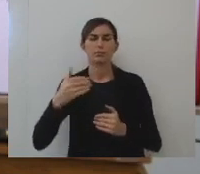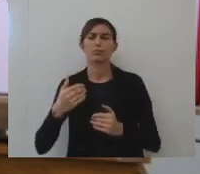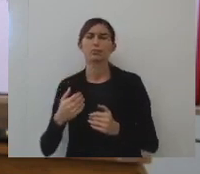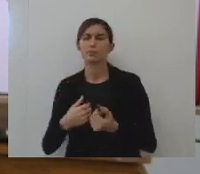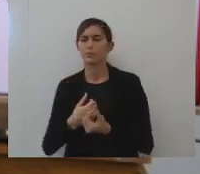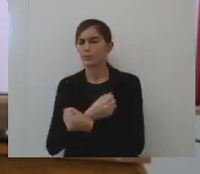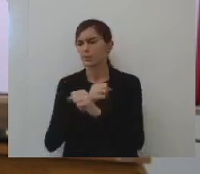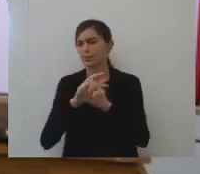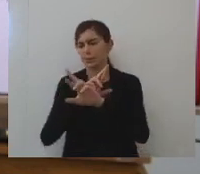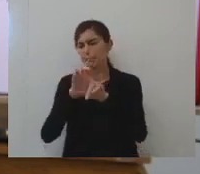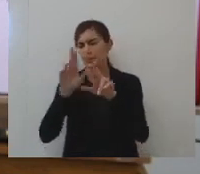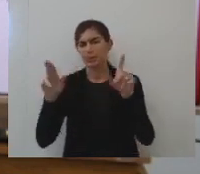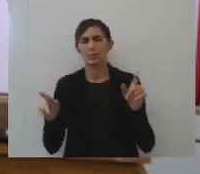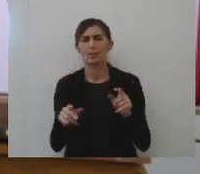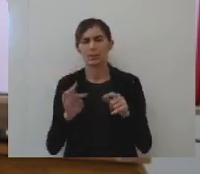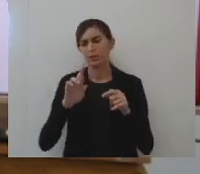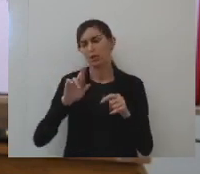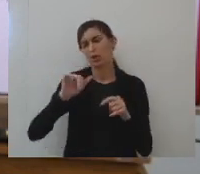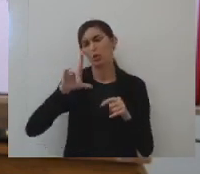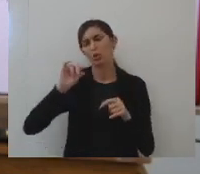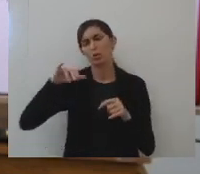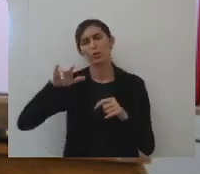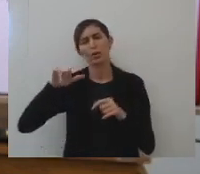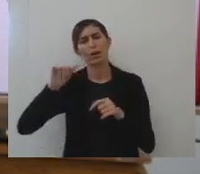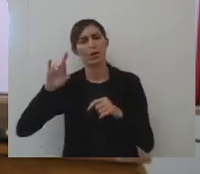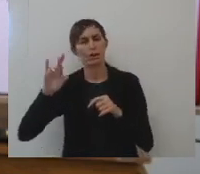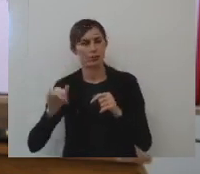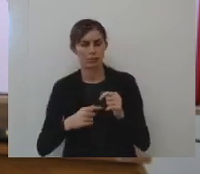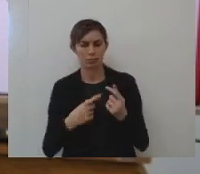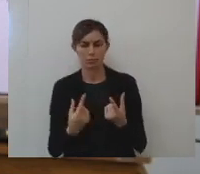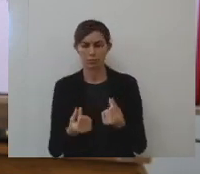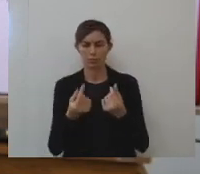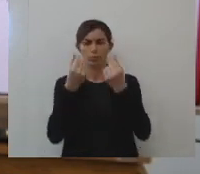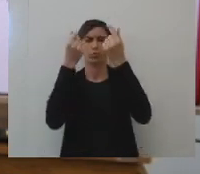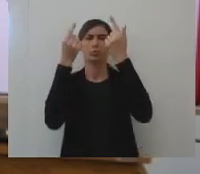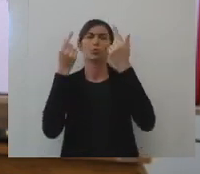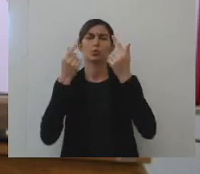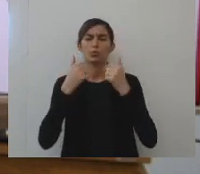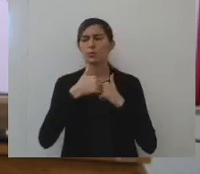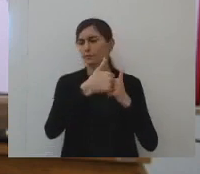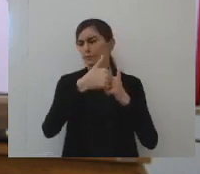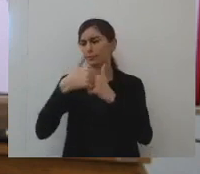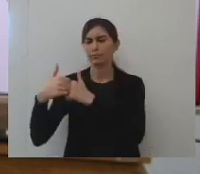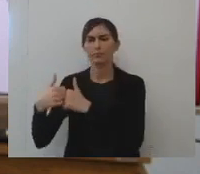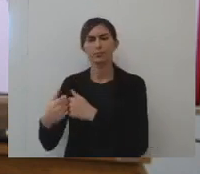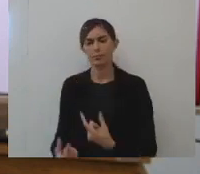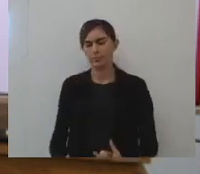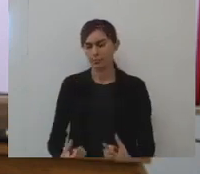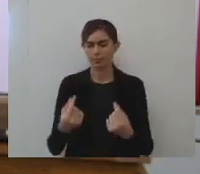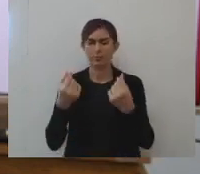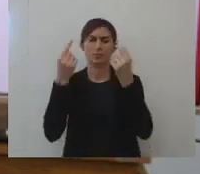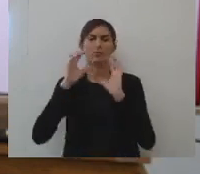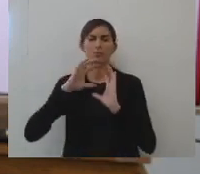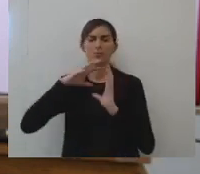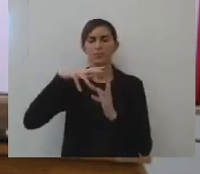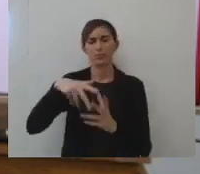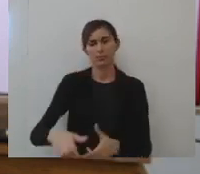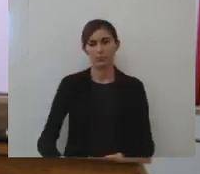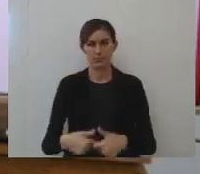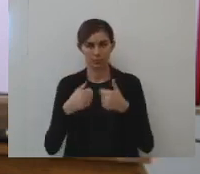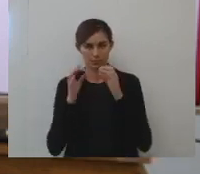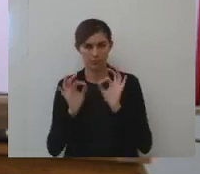exorbitantes, bilionários, trilionários, certo? E esses lucros eles passam a guiar a economia no mundo, tá